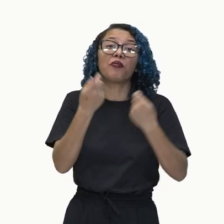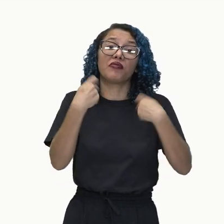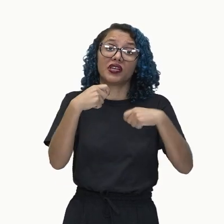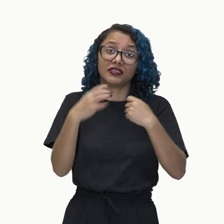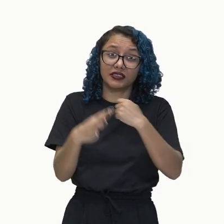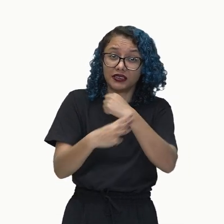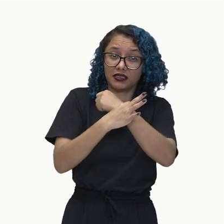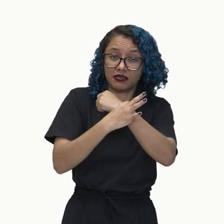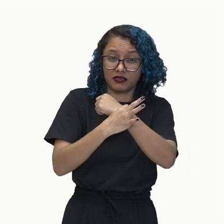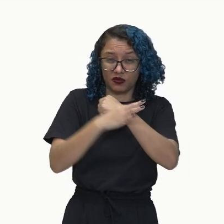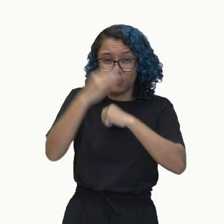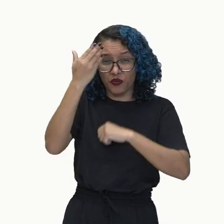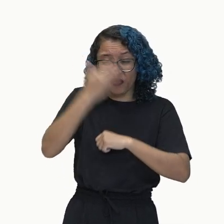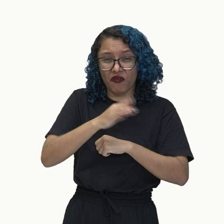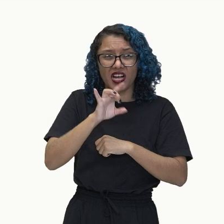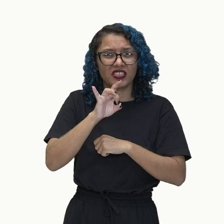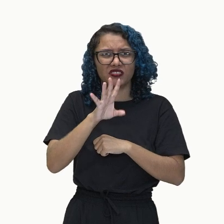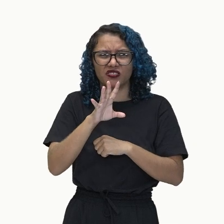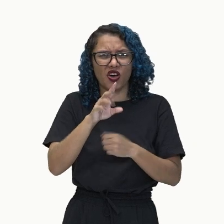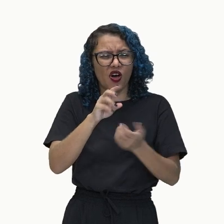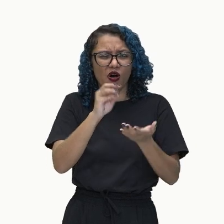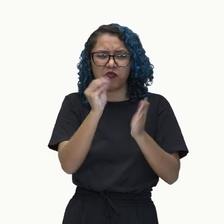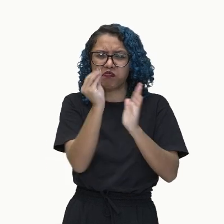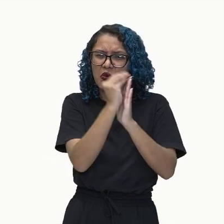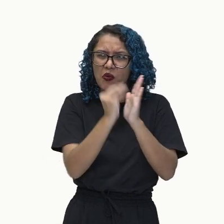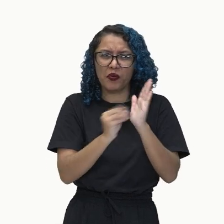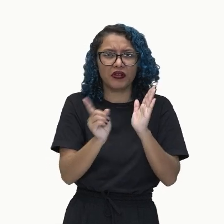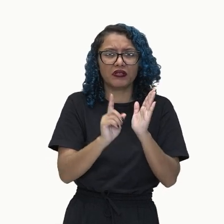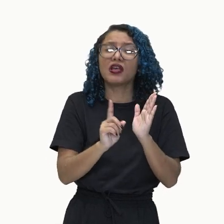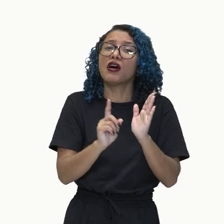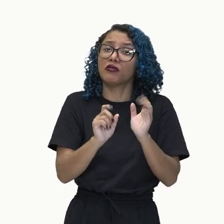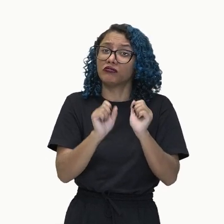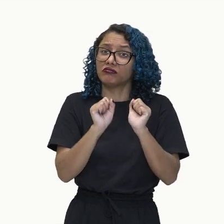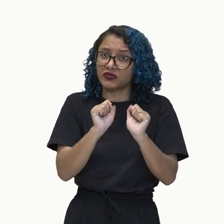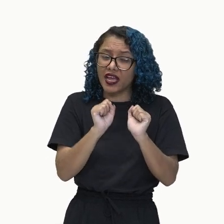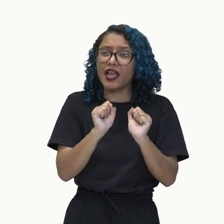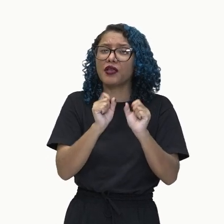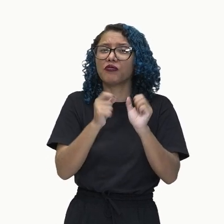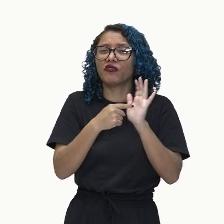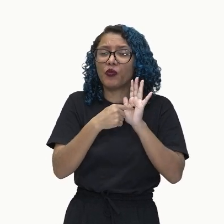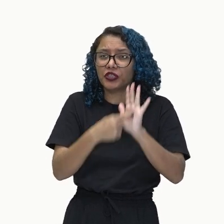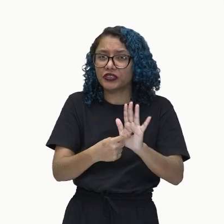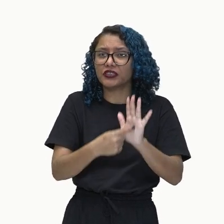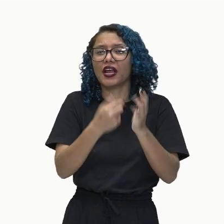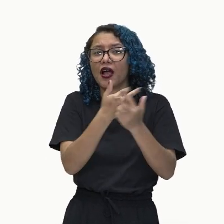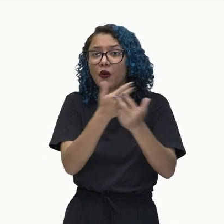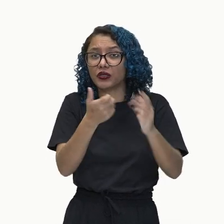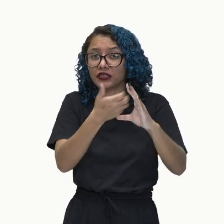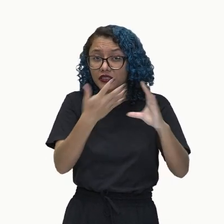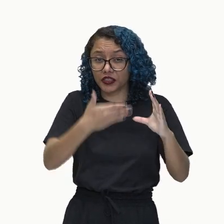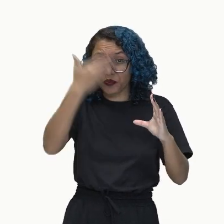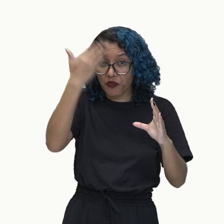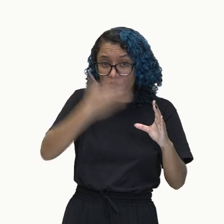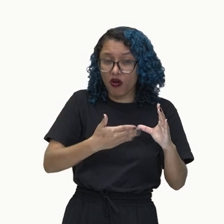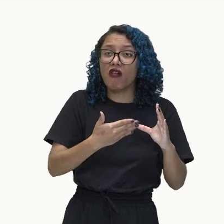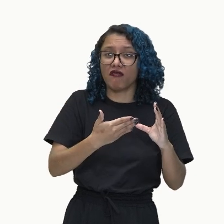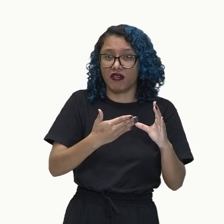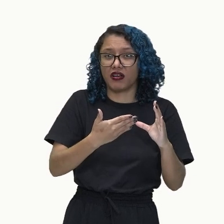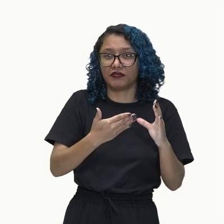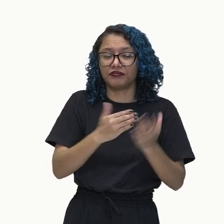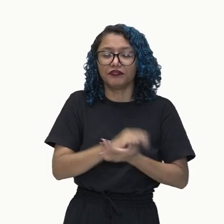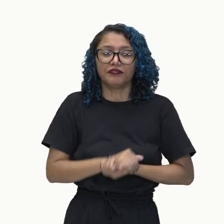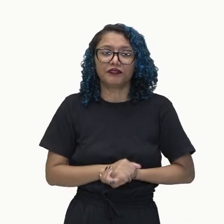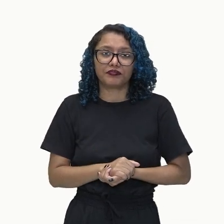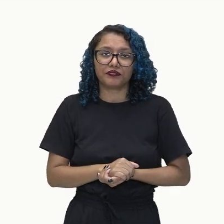só jogada, eu vou argumentar, vou trazer pontos, cenas, capítulos que fazem com que aquilo que eu estou defendendo